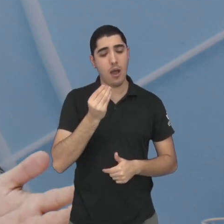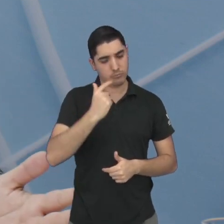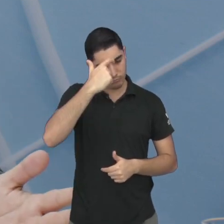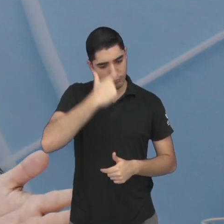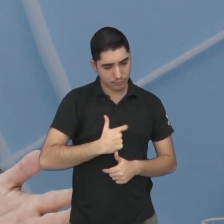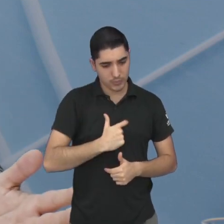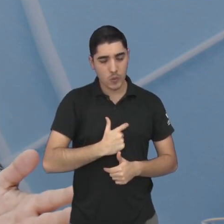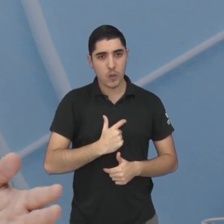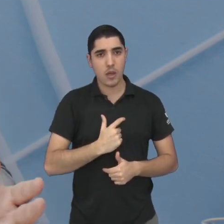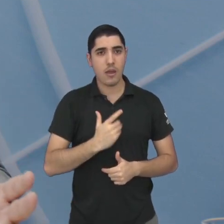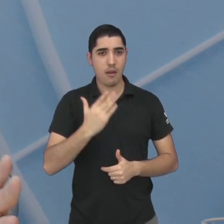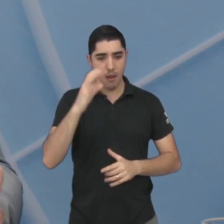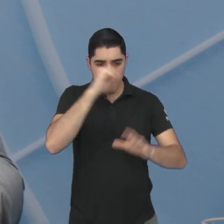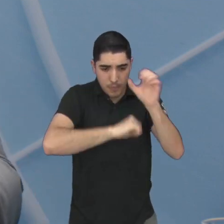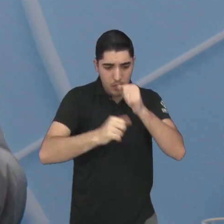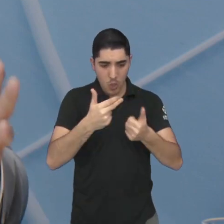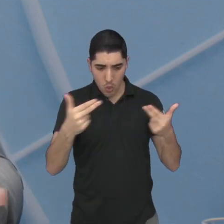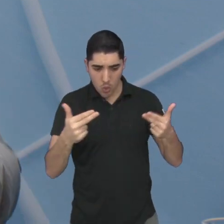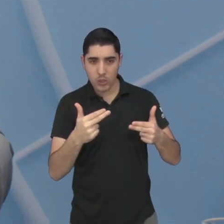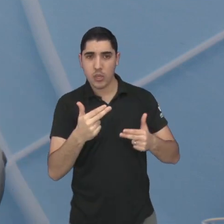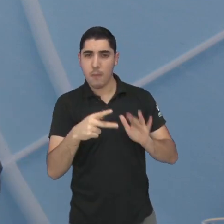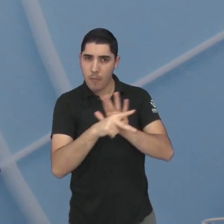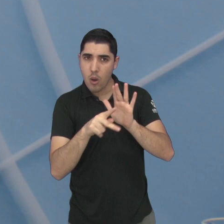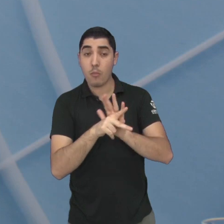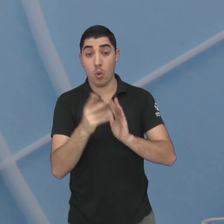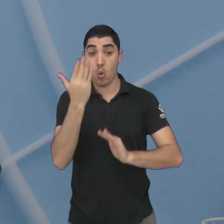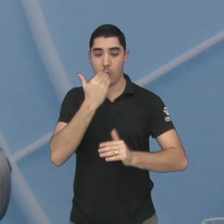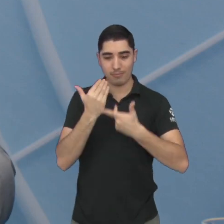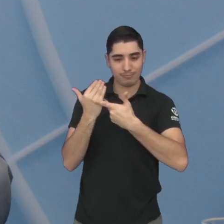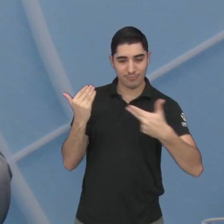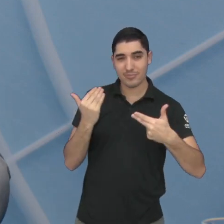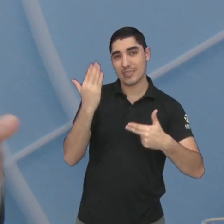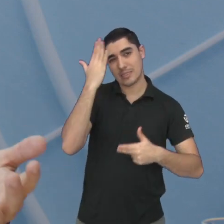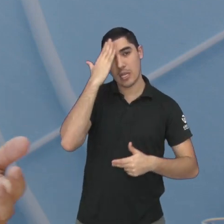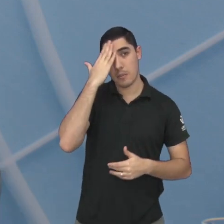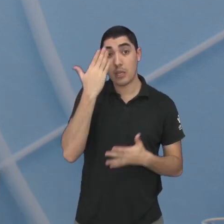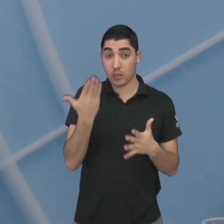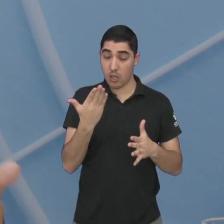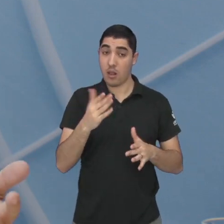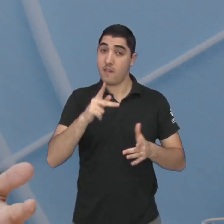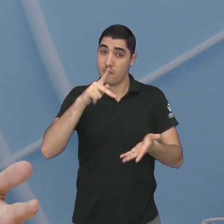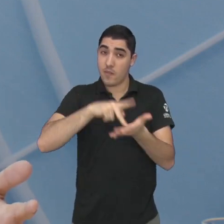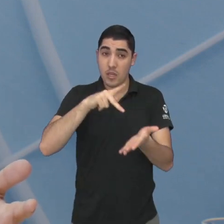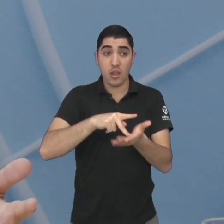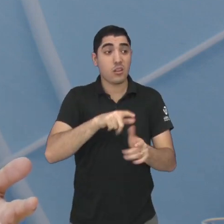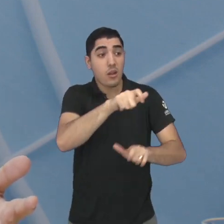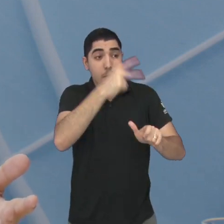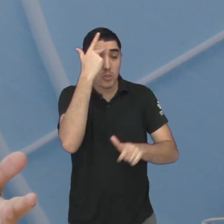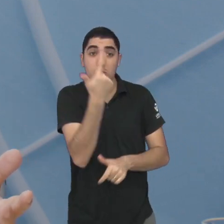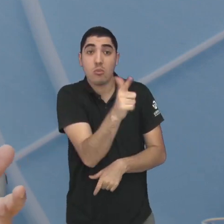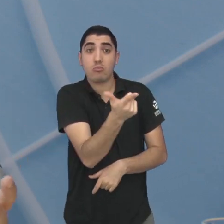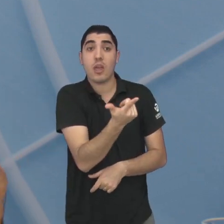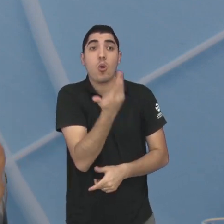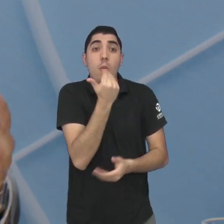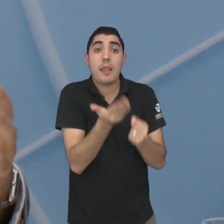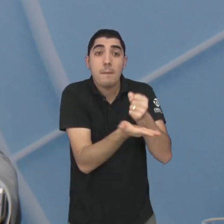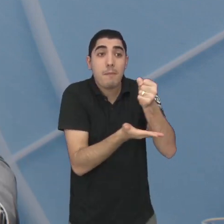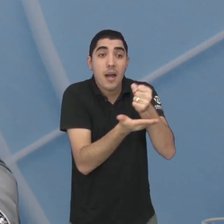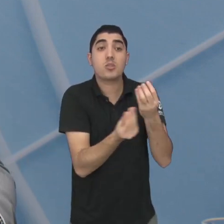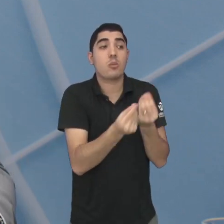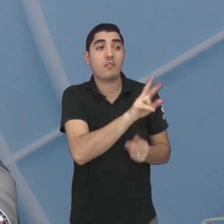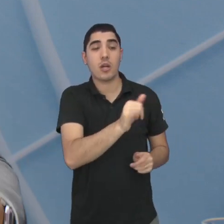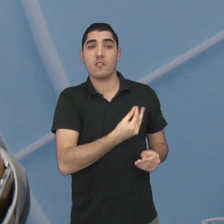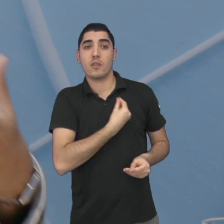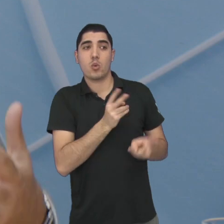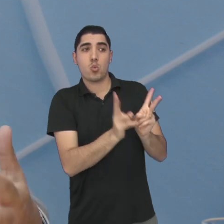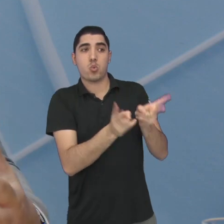autossuficientes em alimentos. De fato, é um atentado à soberania se a gente não consegue garantir que a população tenha um mínimo para comer. Então, acho que isso deve